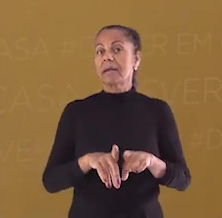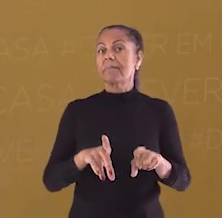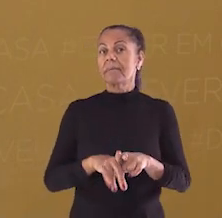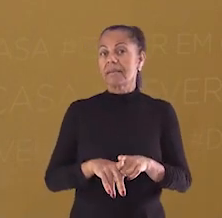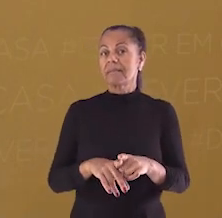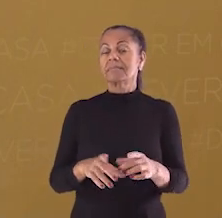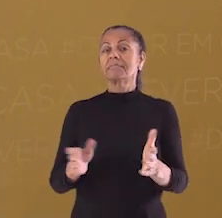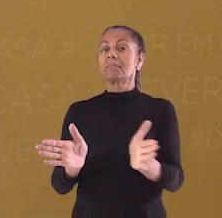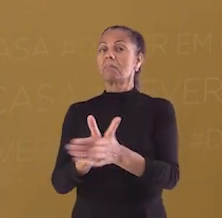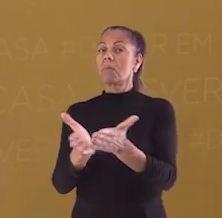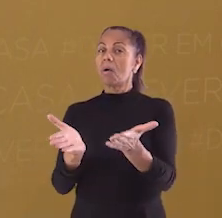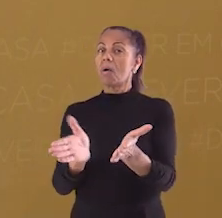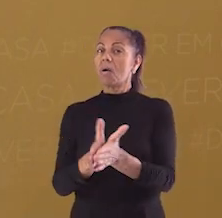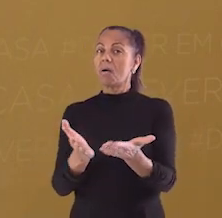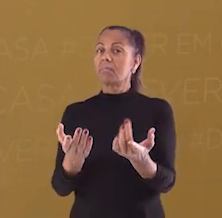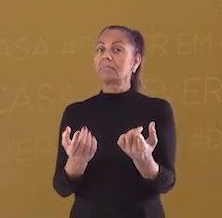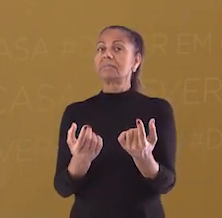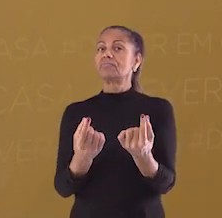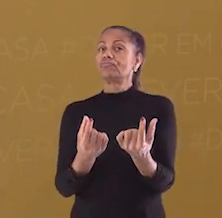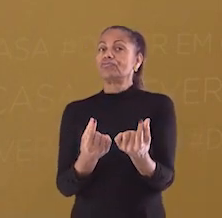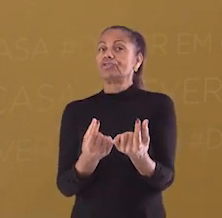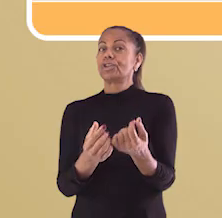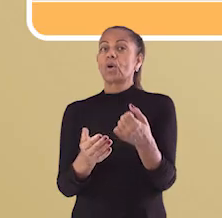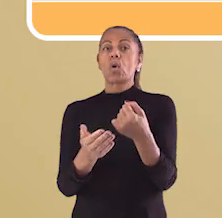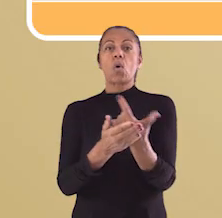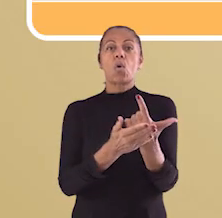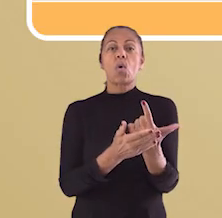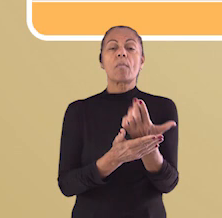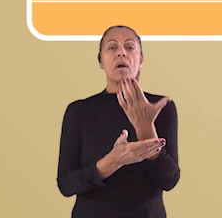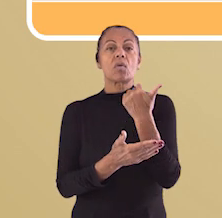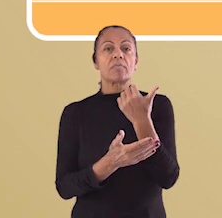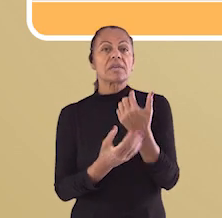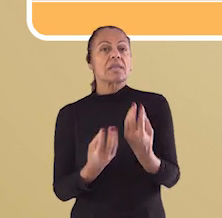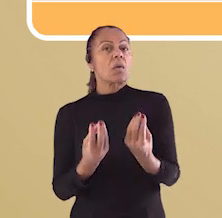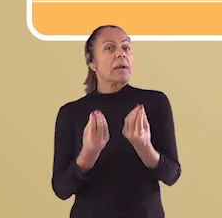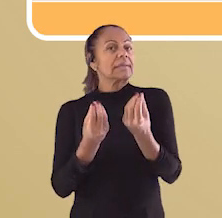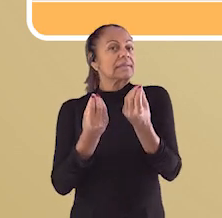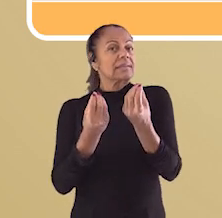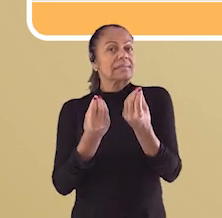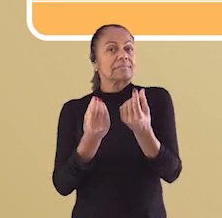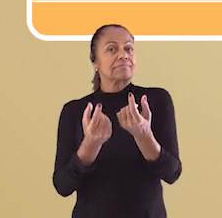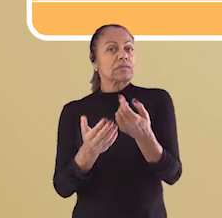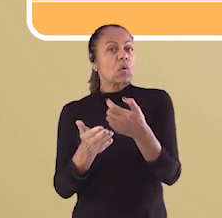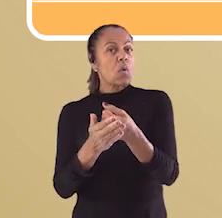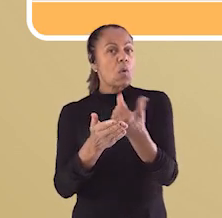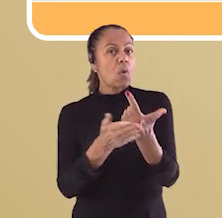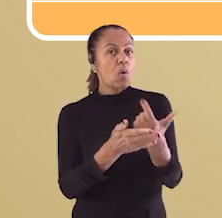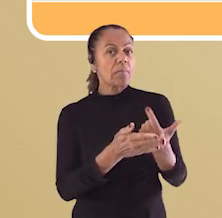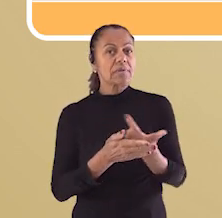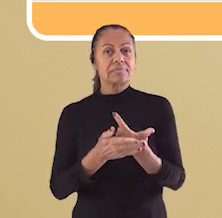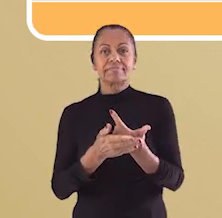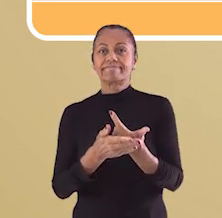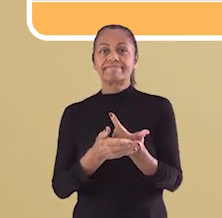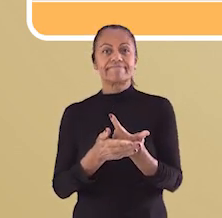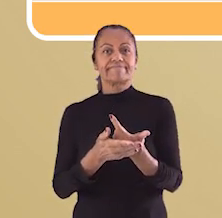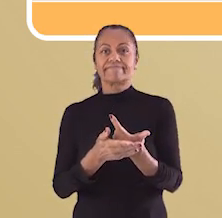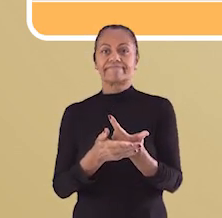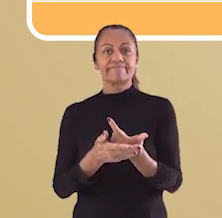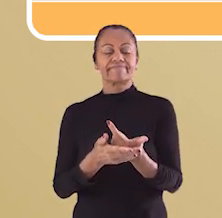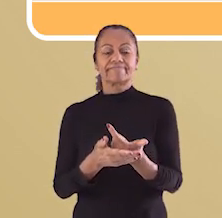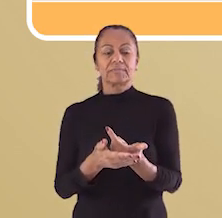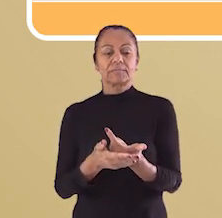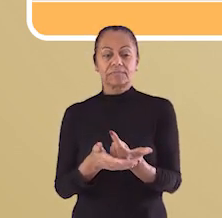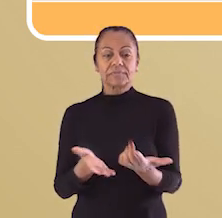corretamente, né? É uma questão muito relacionada com a pobreza. Uma criança cuja família passa por dificuldades financeiras,